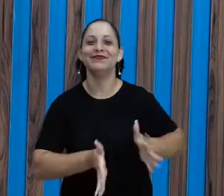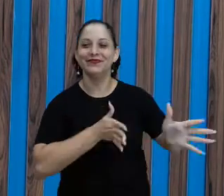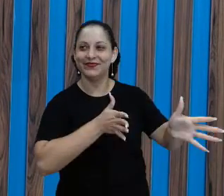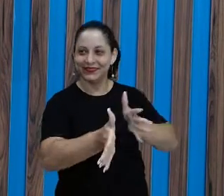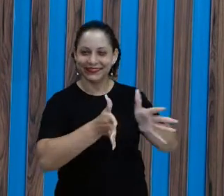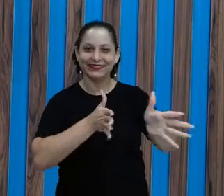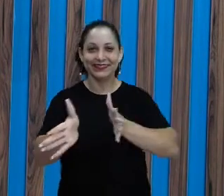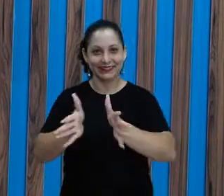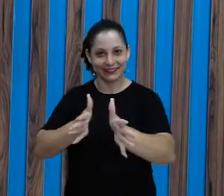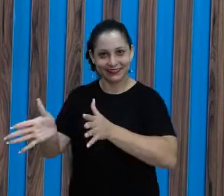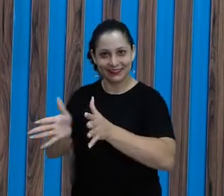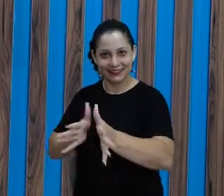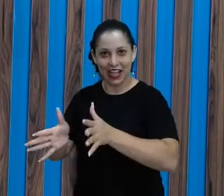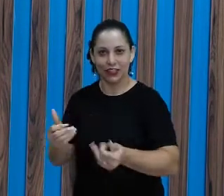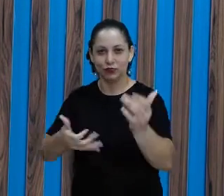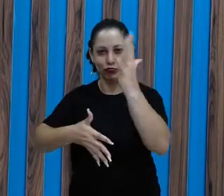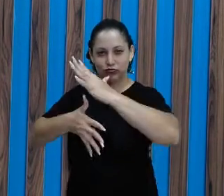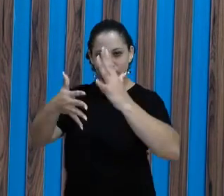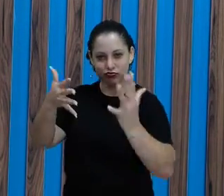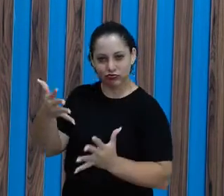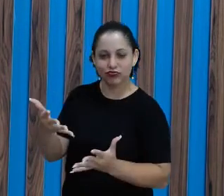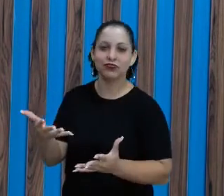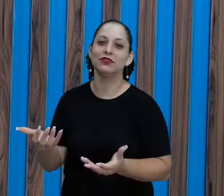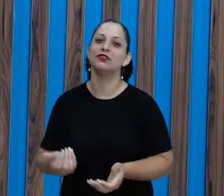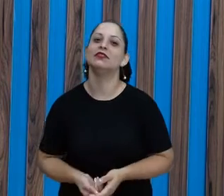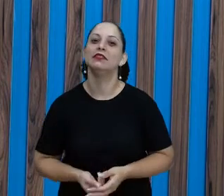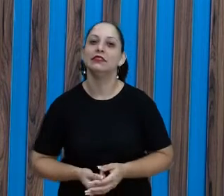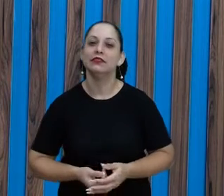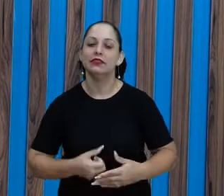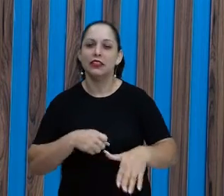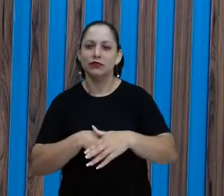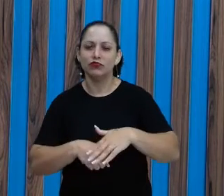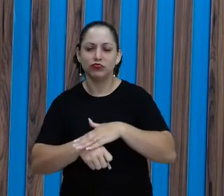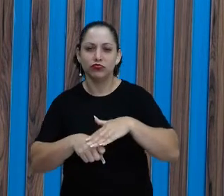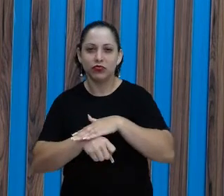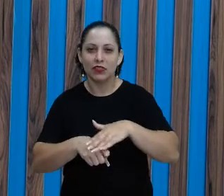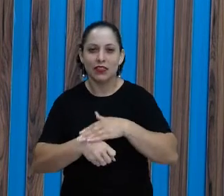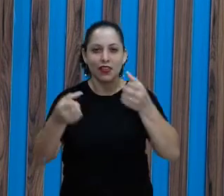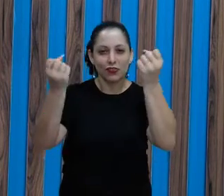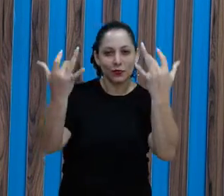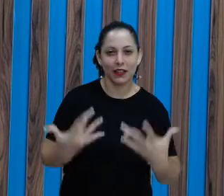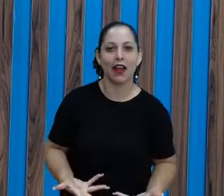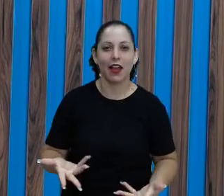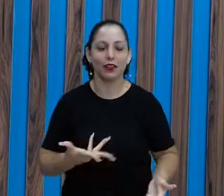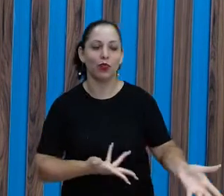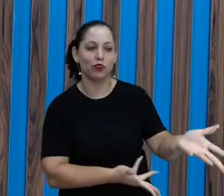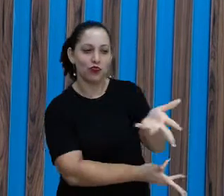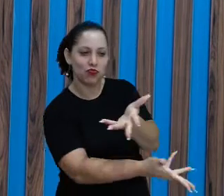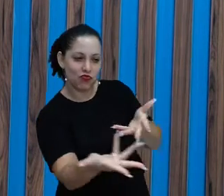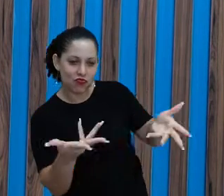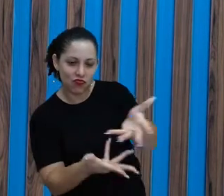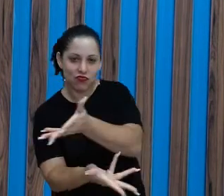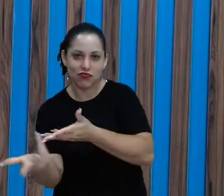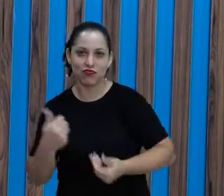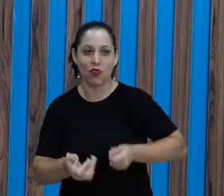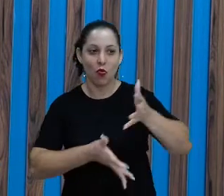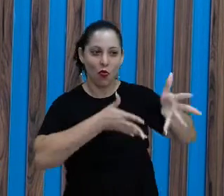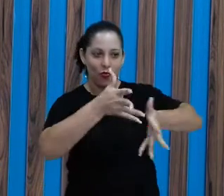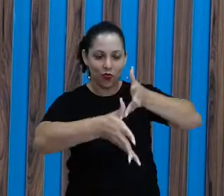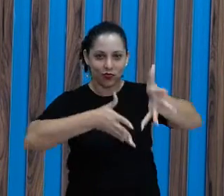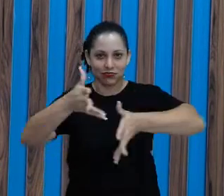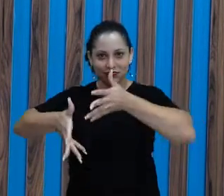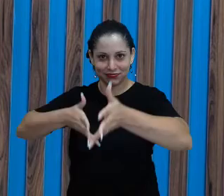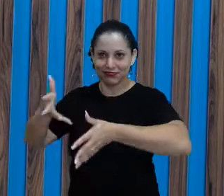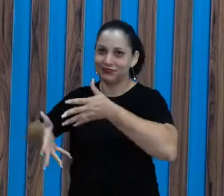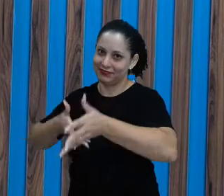nossa tradução simultânea. Então, enquanto eu vou falando com vocês, ela também vai falando com vocês através da língua